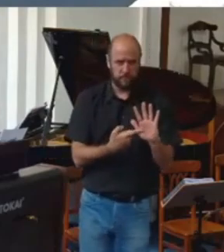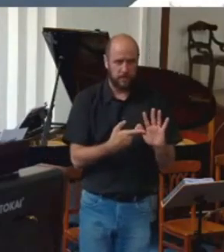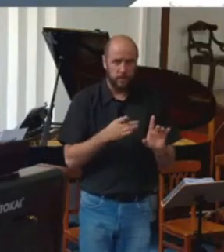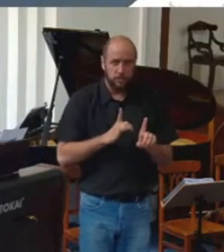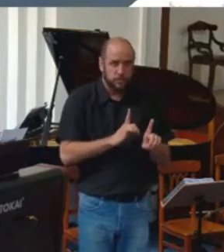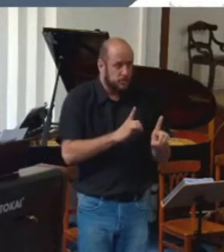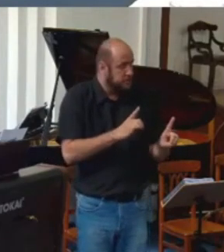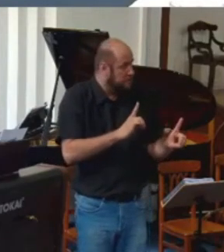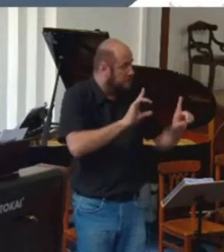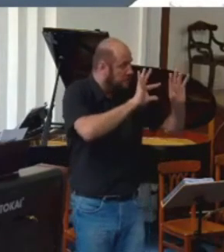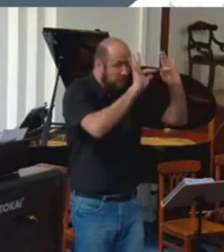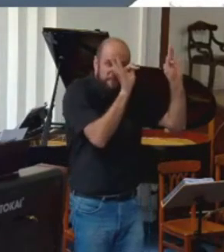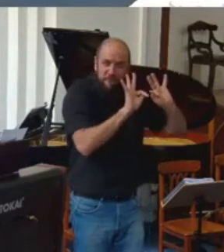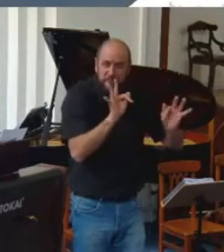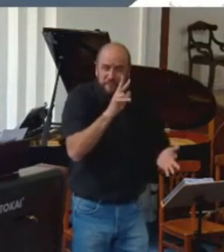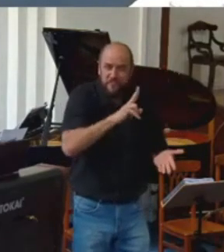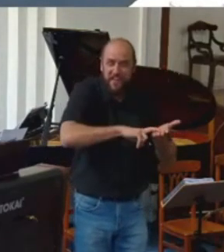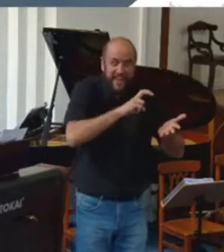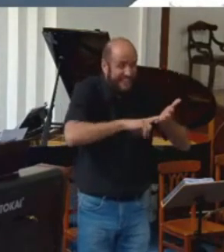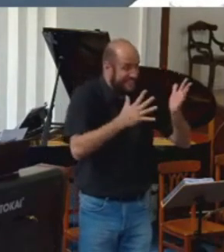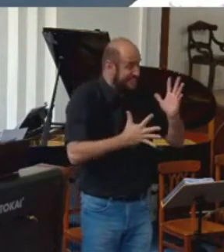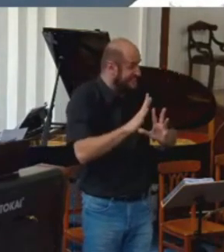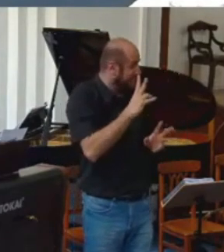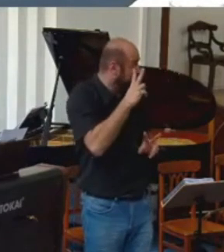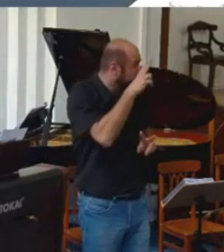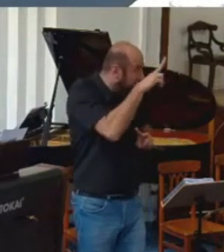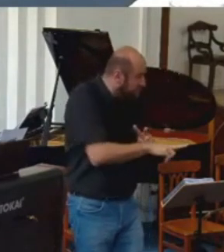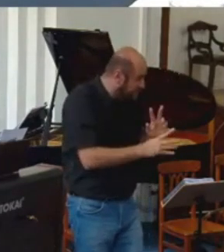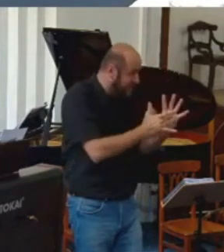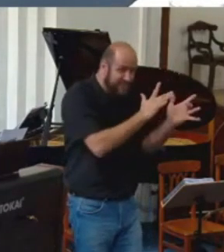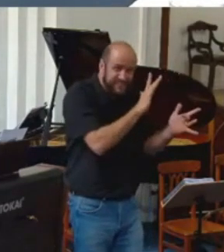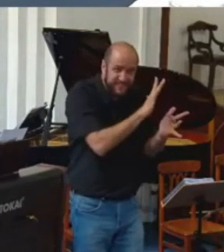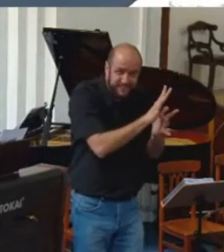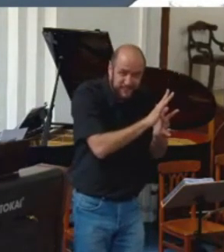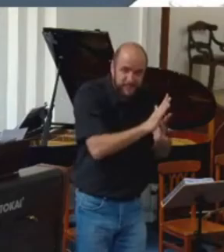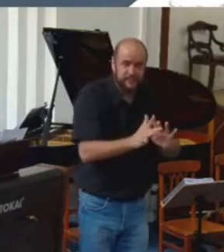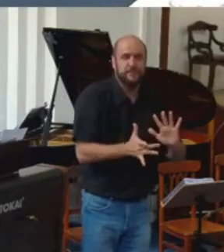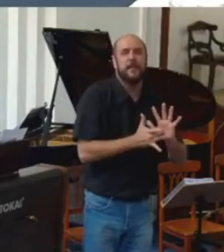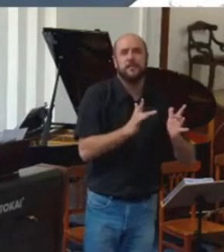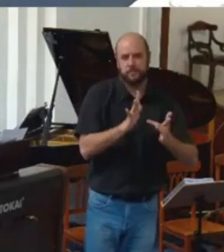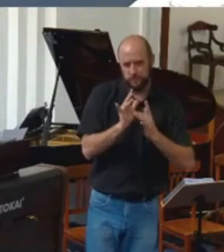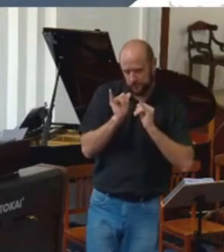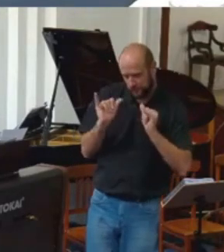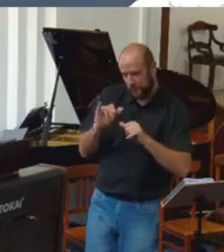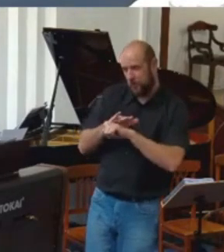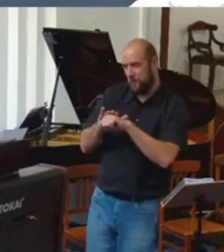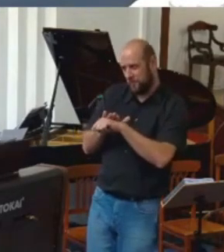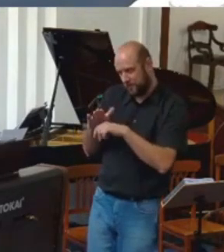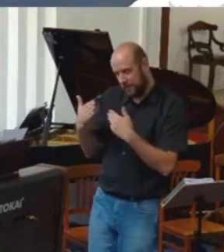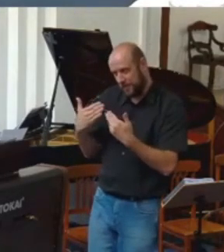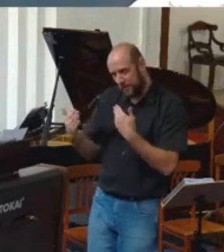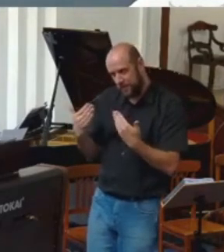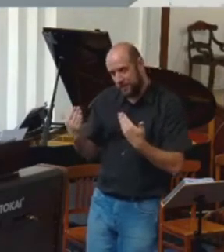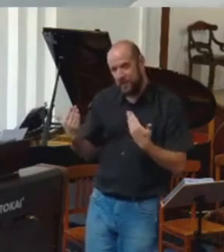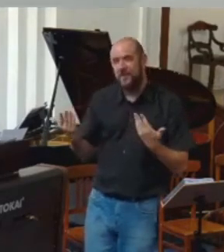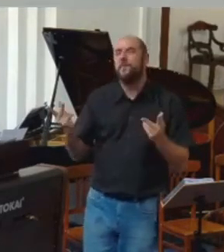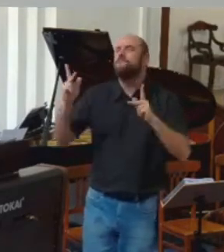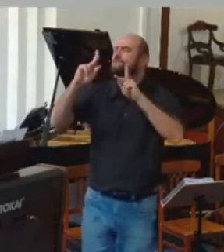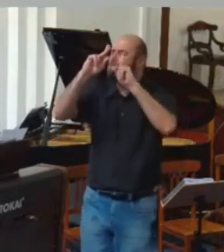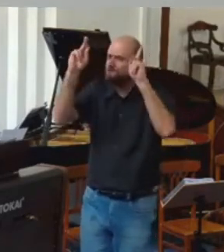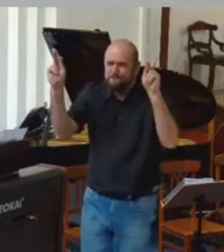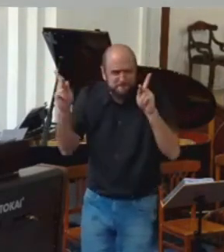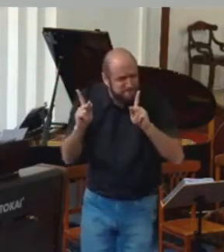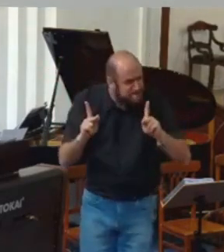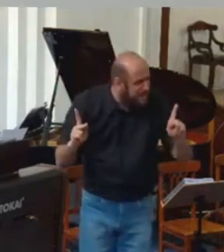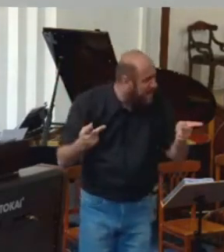os discípulos se alegraram ao ver o Senhor. E Jesus lhes disse outra vez: que a